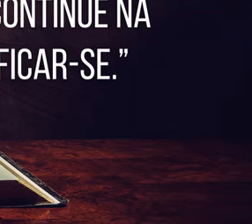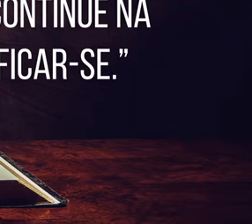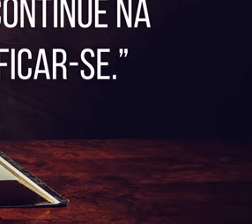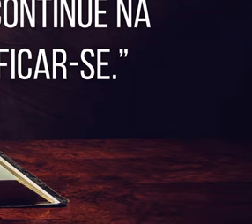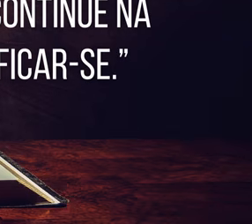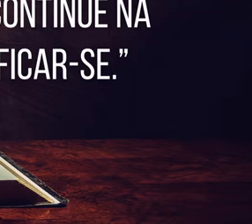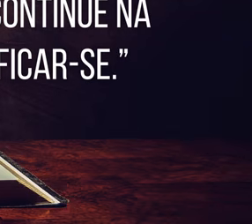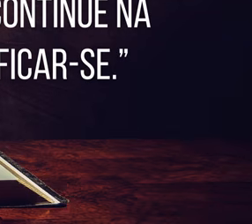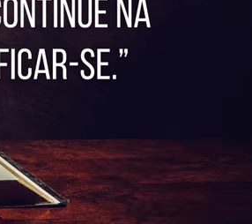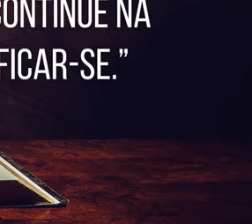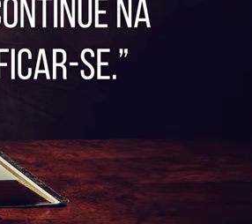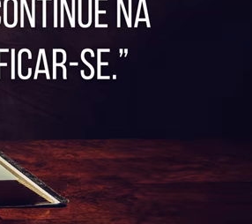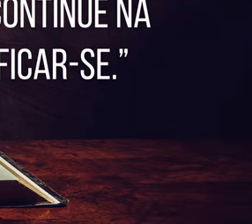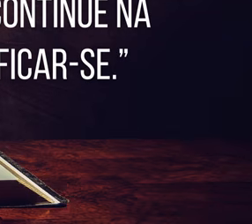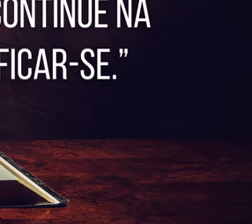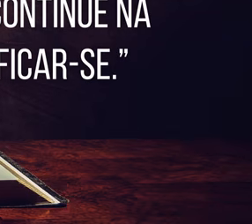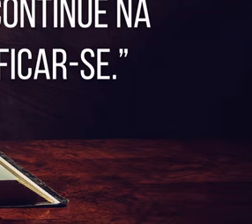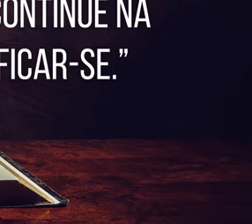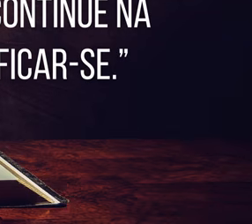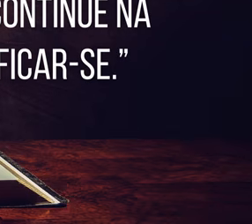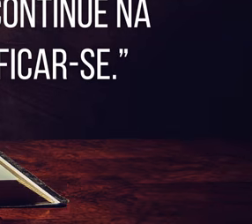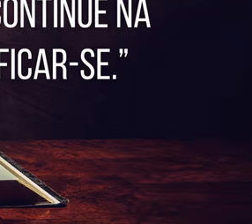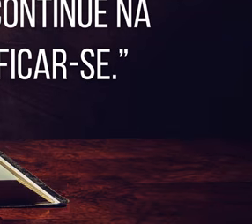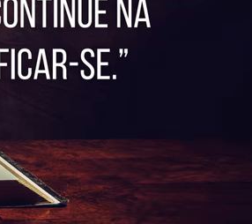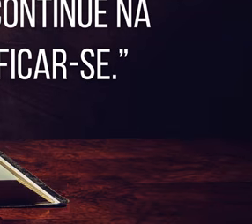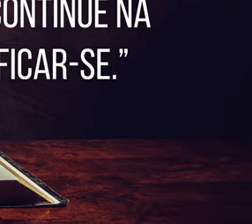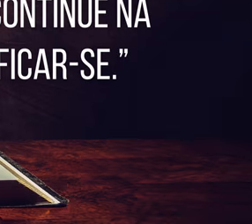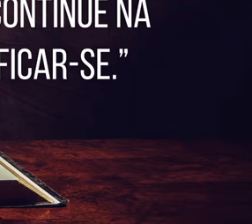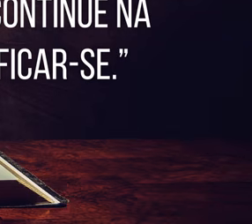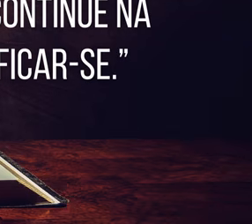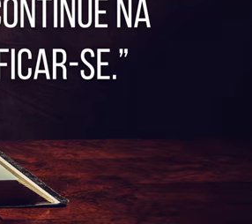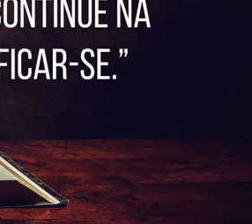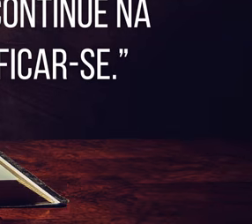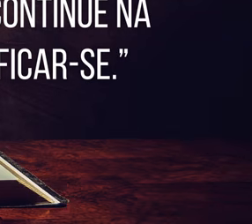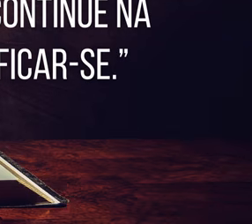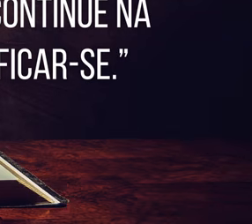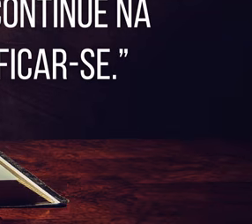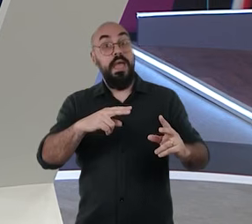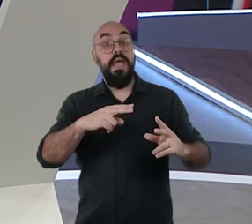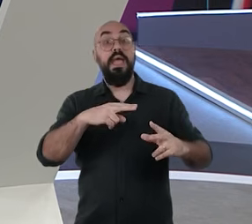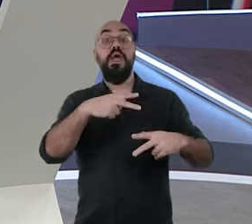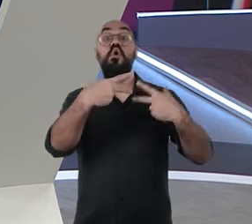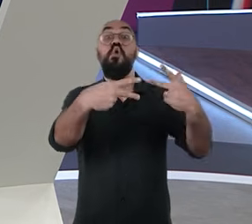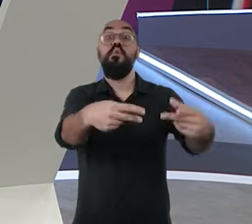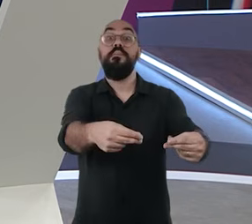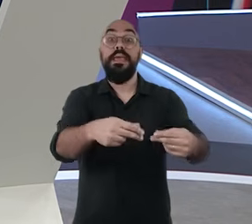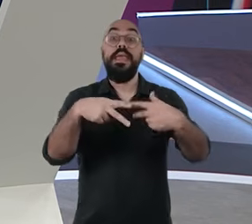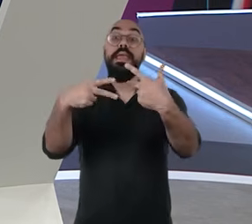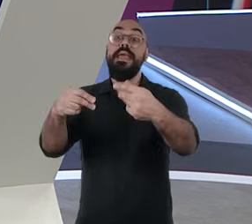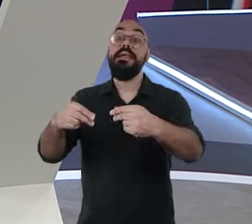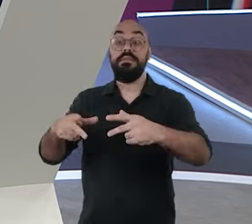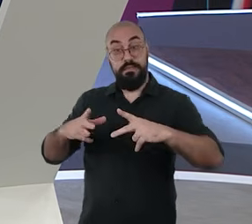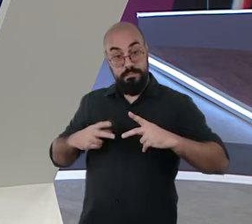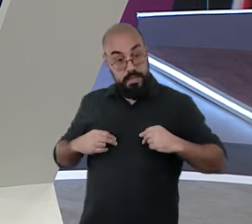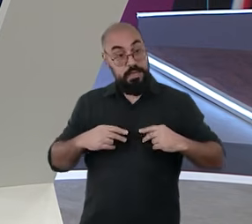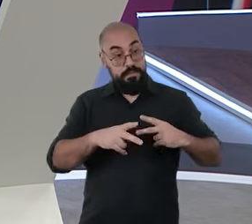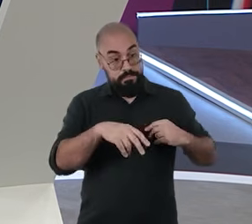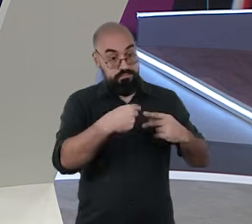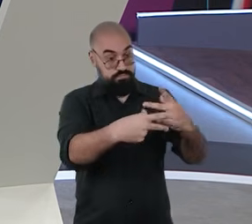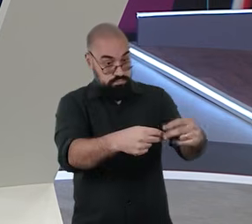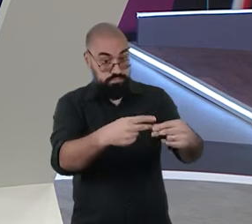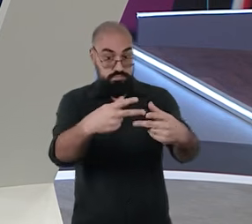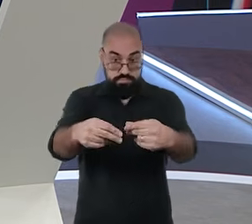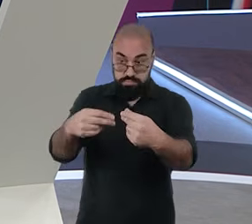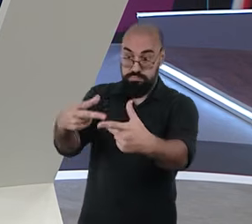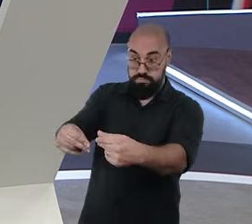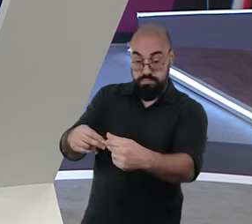demora, e comigo está a recompensa que tenho para retribuir a cada um segundo as suas obras. Jesus, então, ele volta